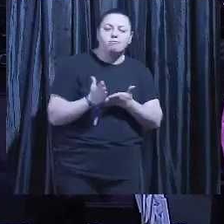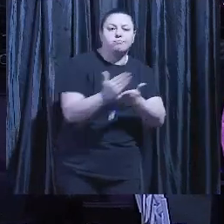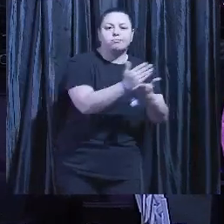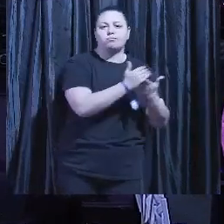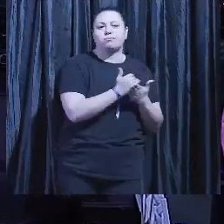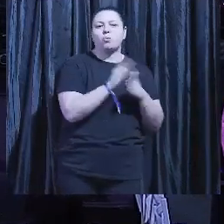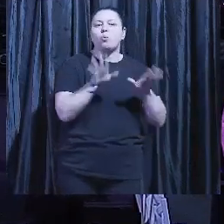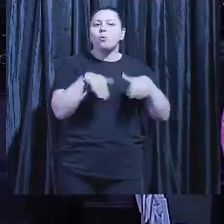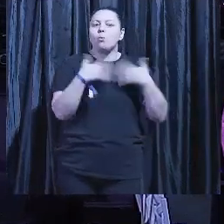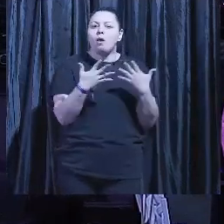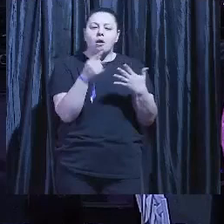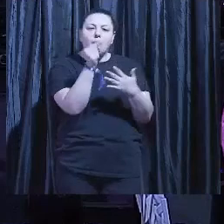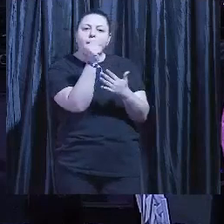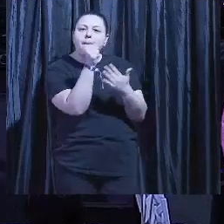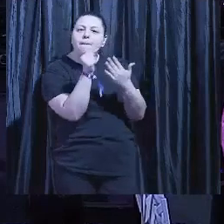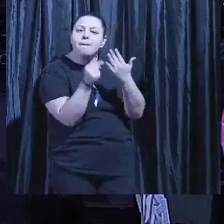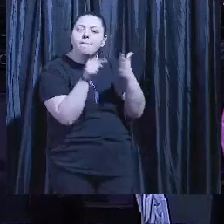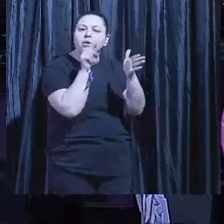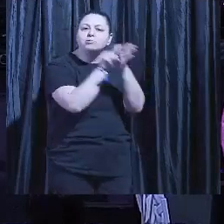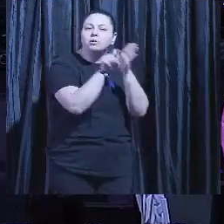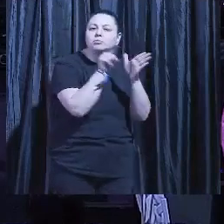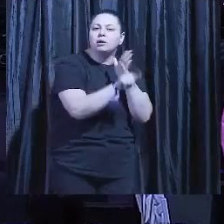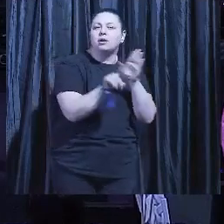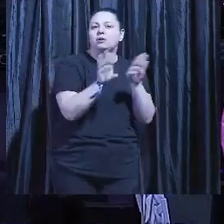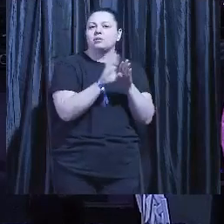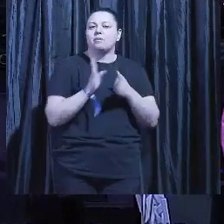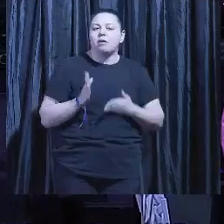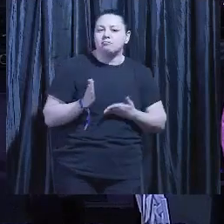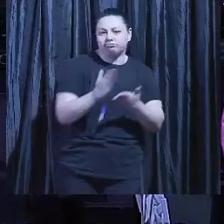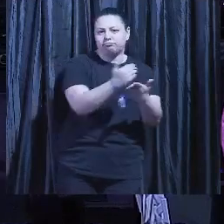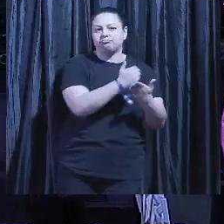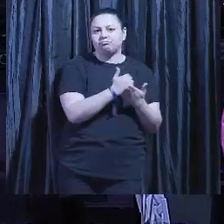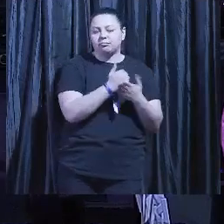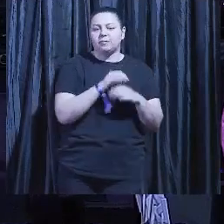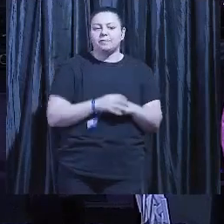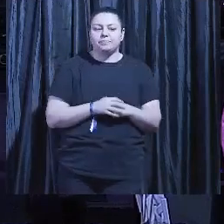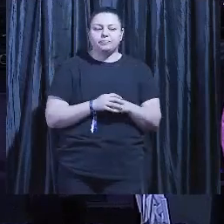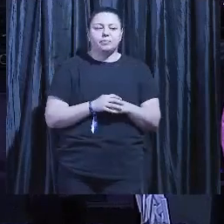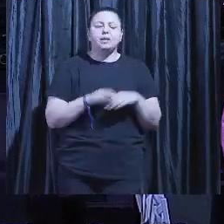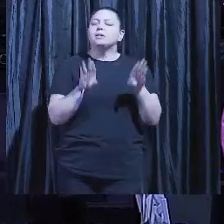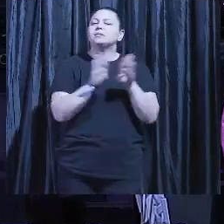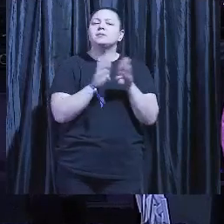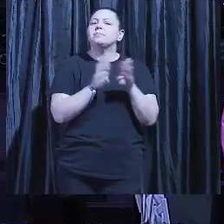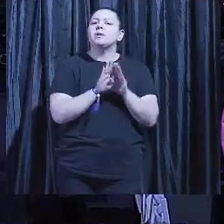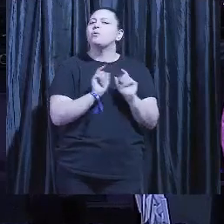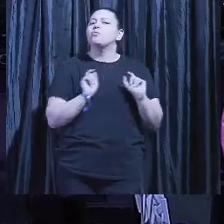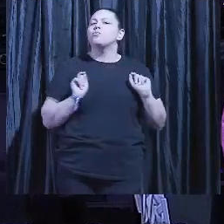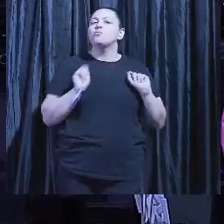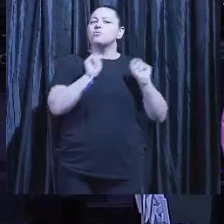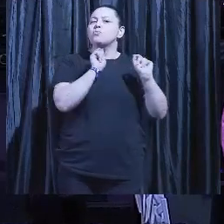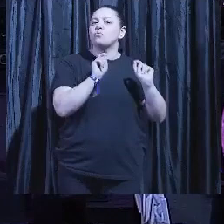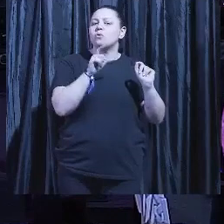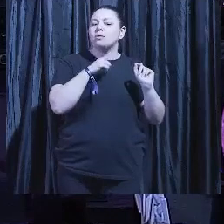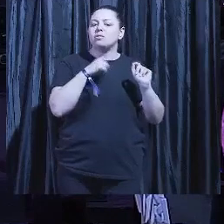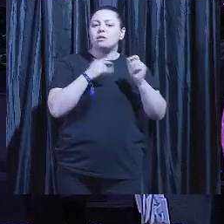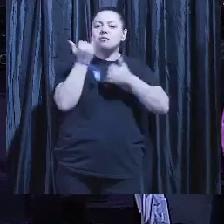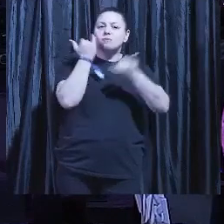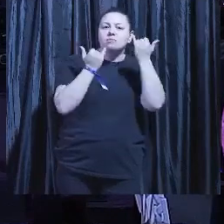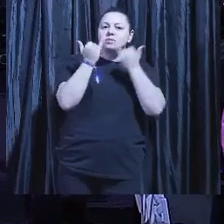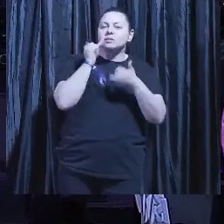formas específicas de perguntar e de coletar. E mais que isso também, o que está dizendo dentro daqueles dados que a gente